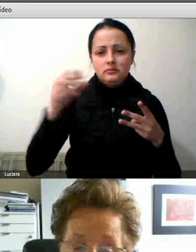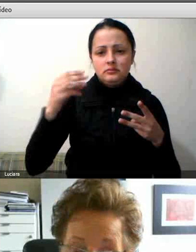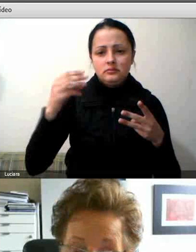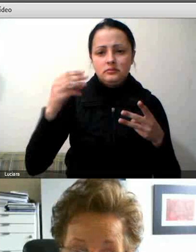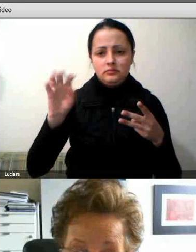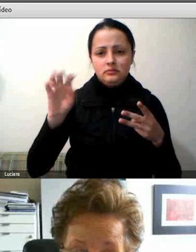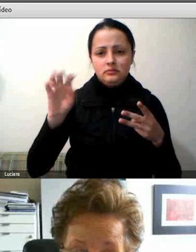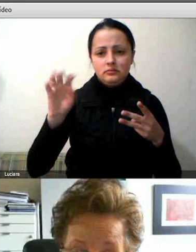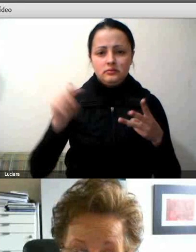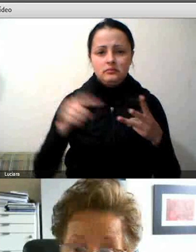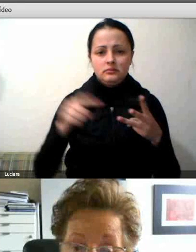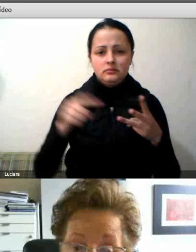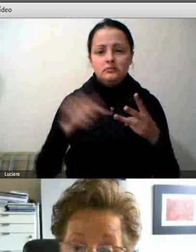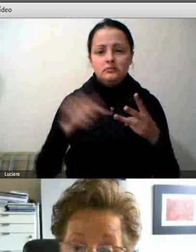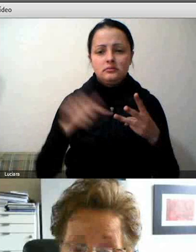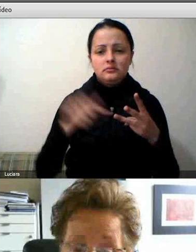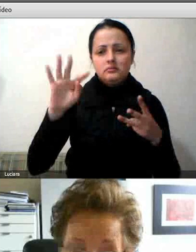conceitos,